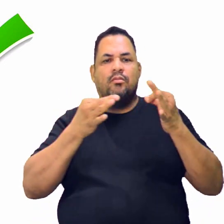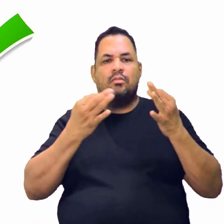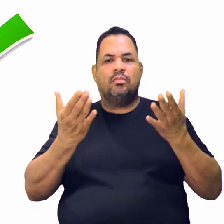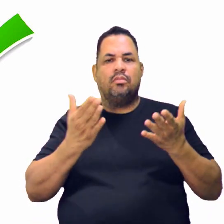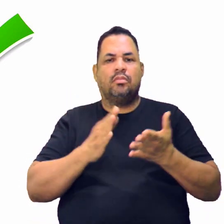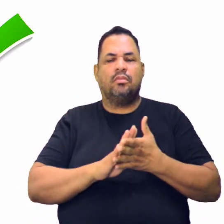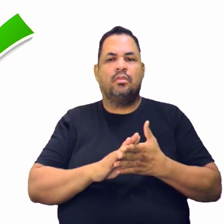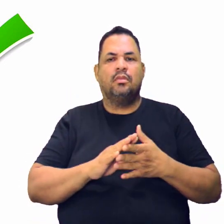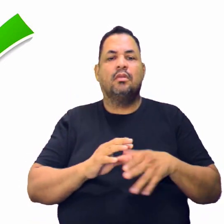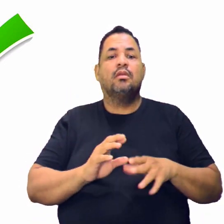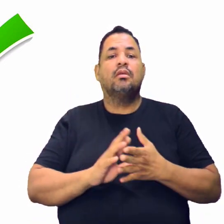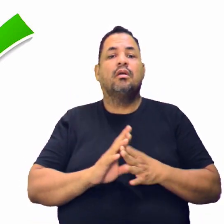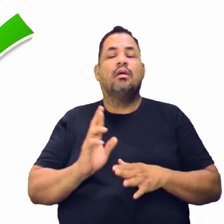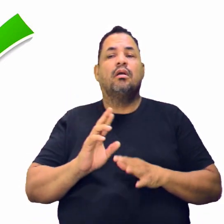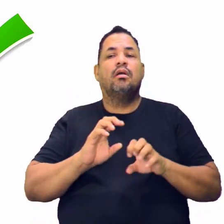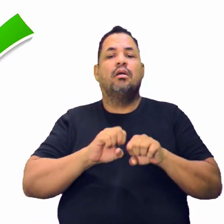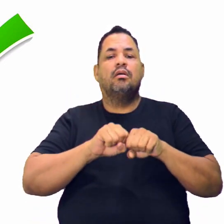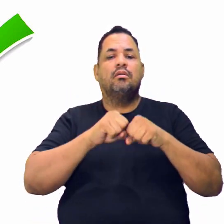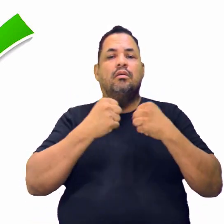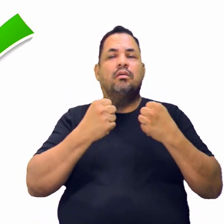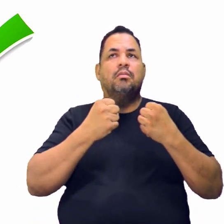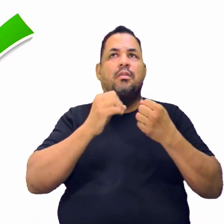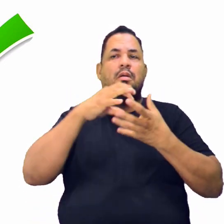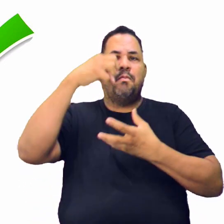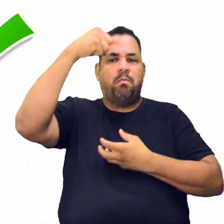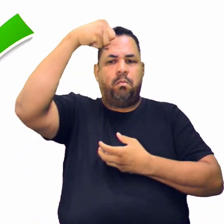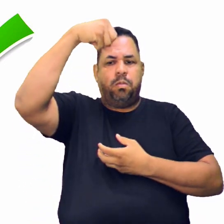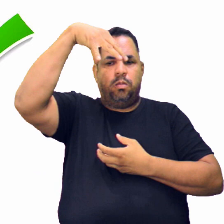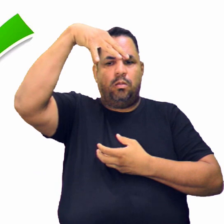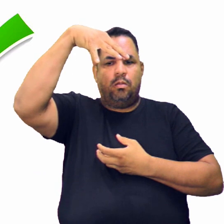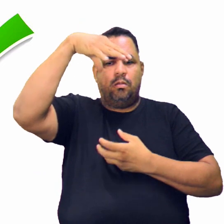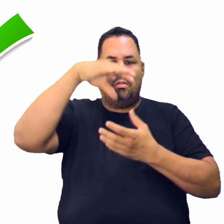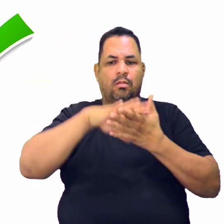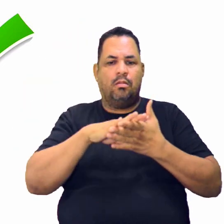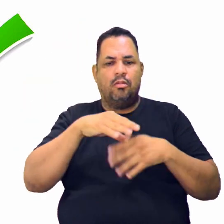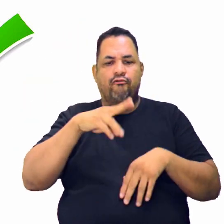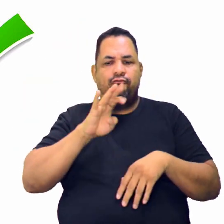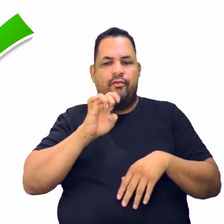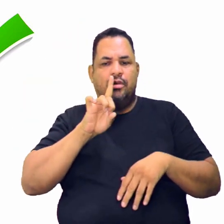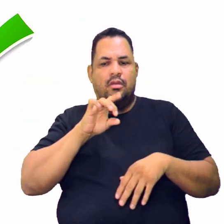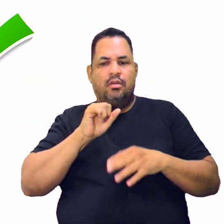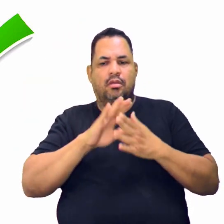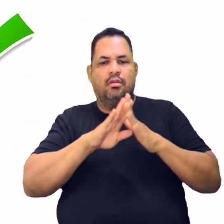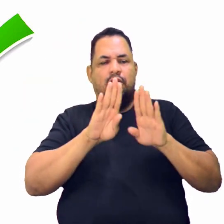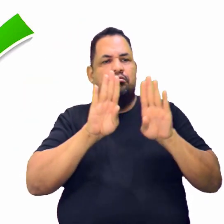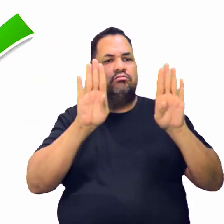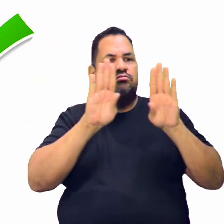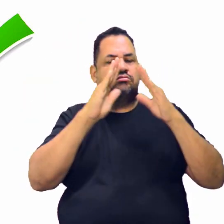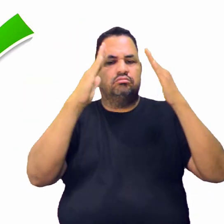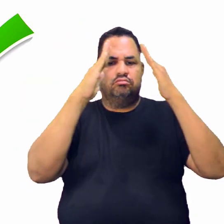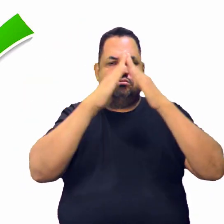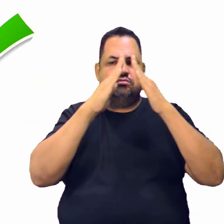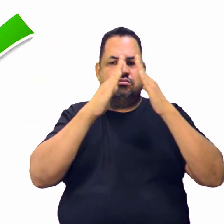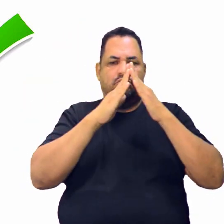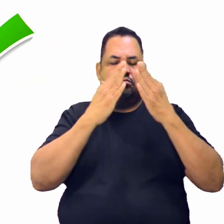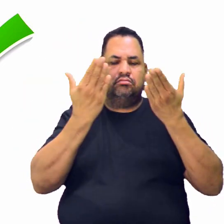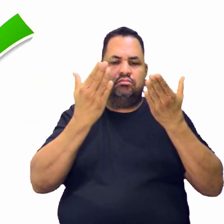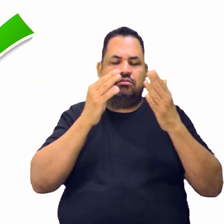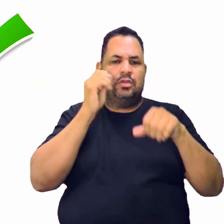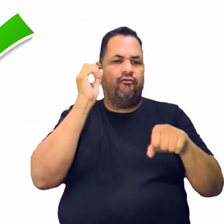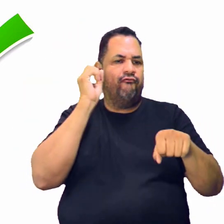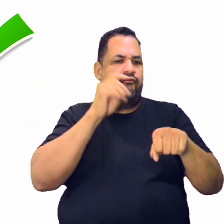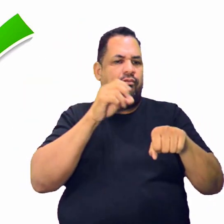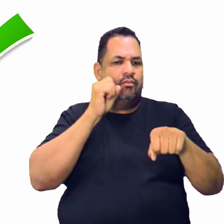alguém quebrou uma lâmpada ou um vidro de uma casa, ou o